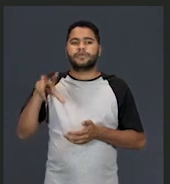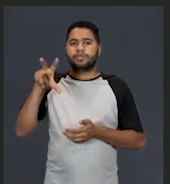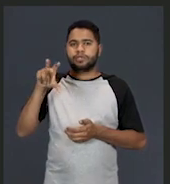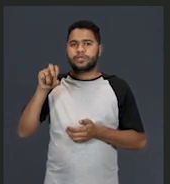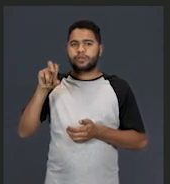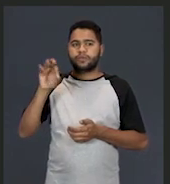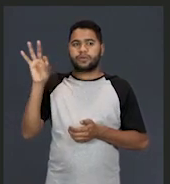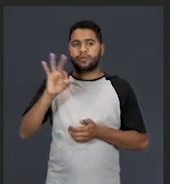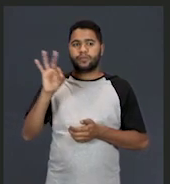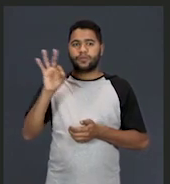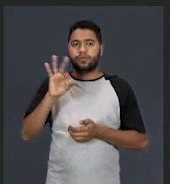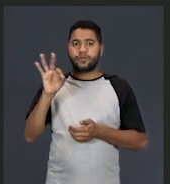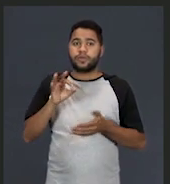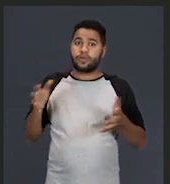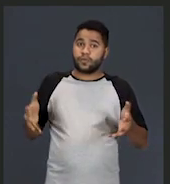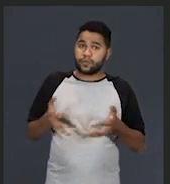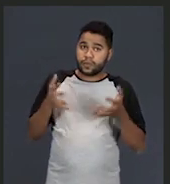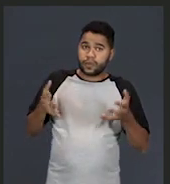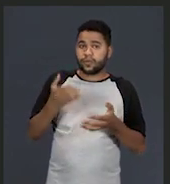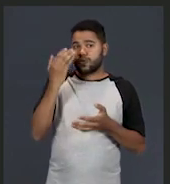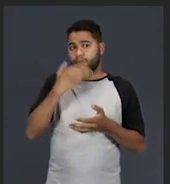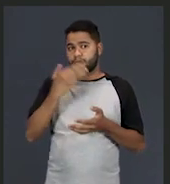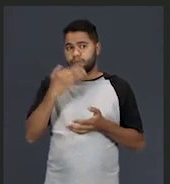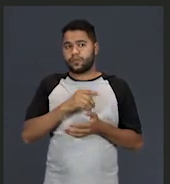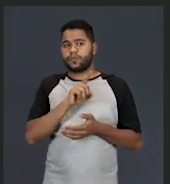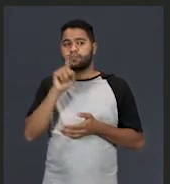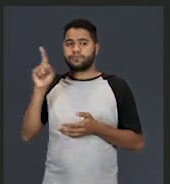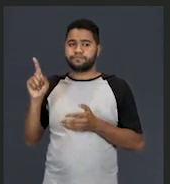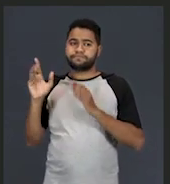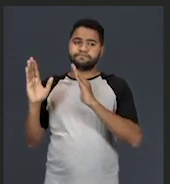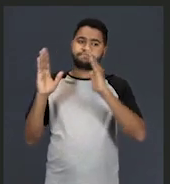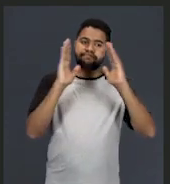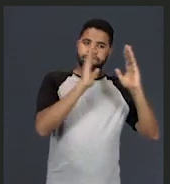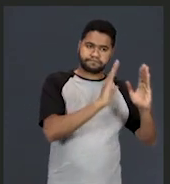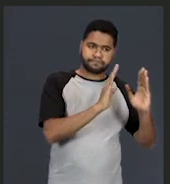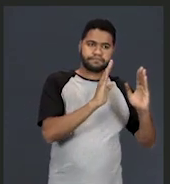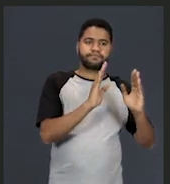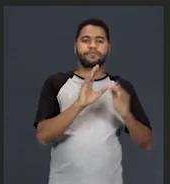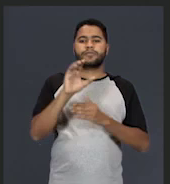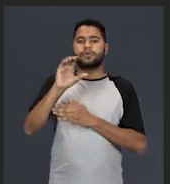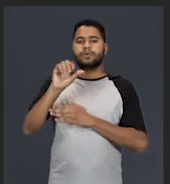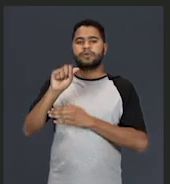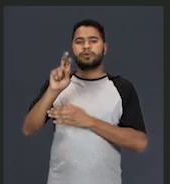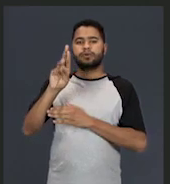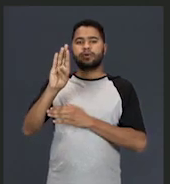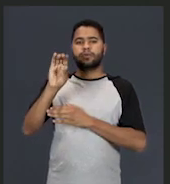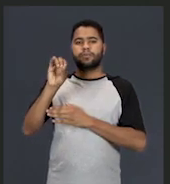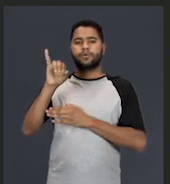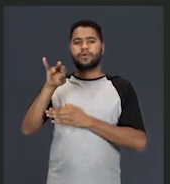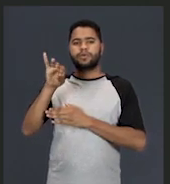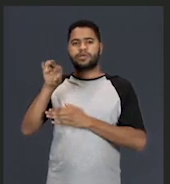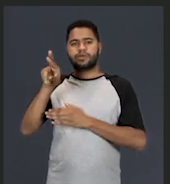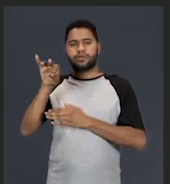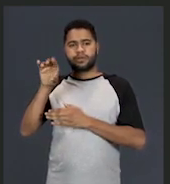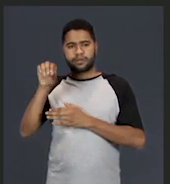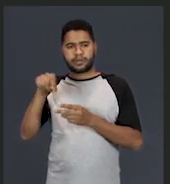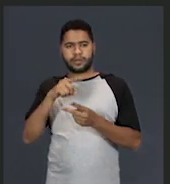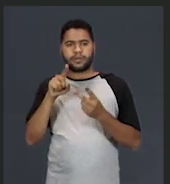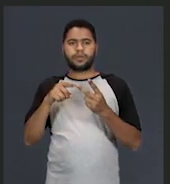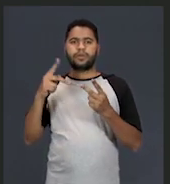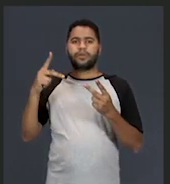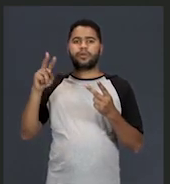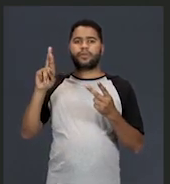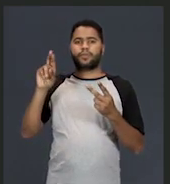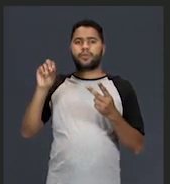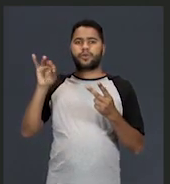da alimentação do prato para verduras e frutas. E aqui subdividido, ó, carboidratos, né? E aqui